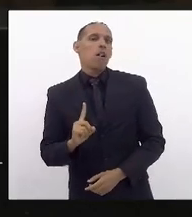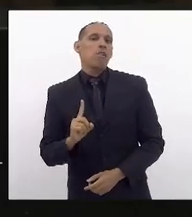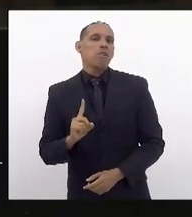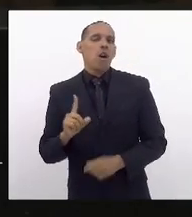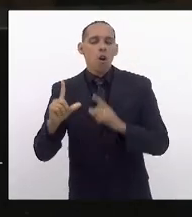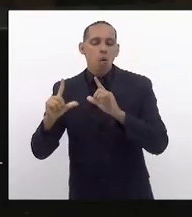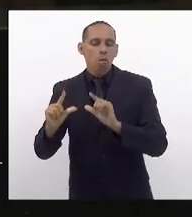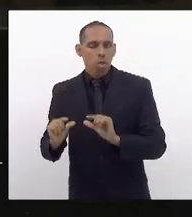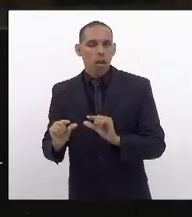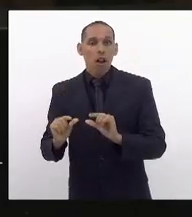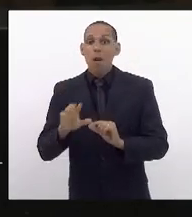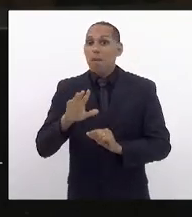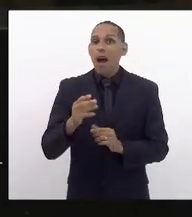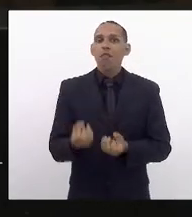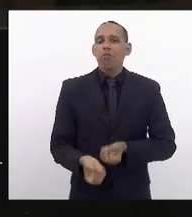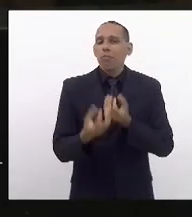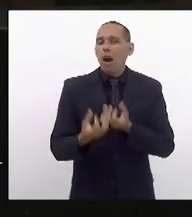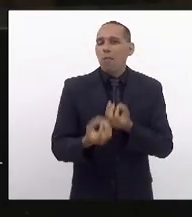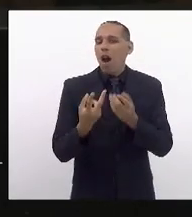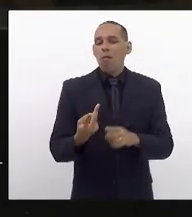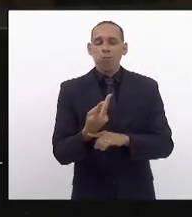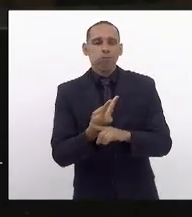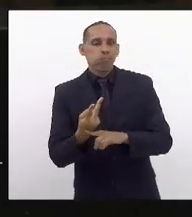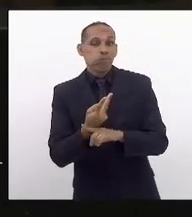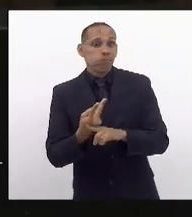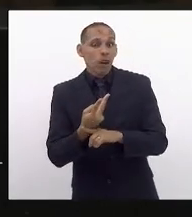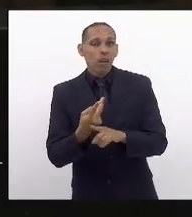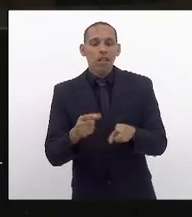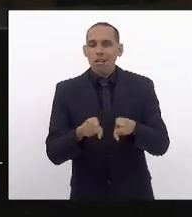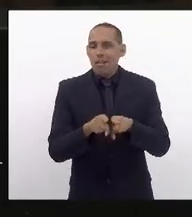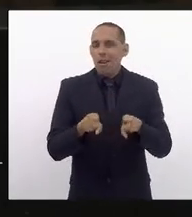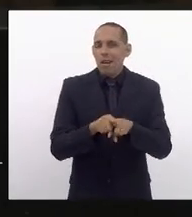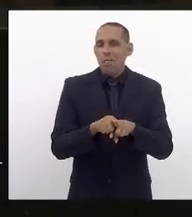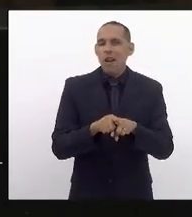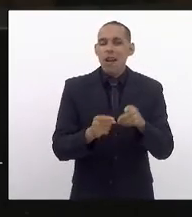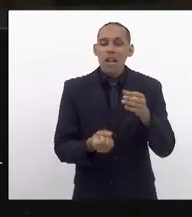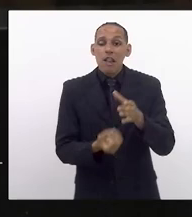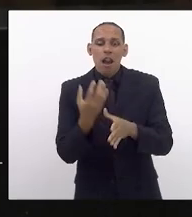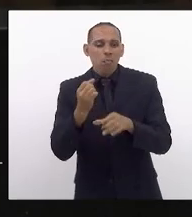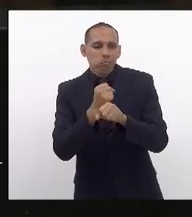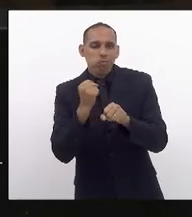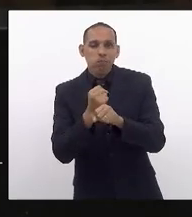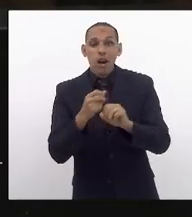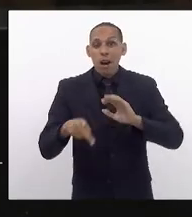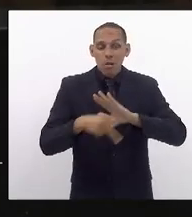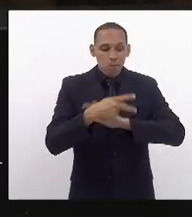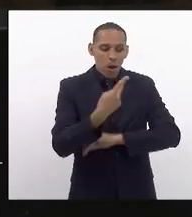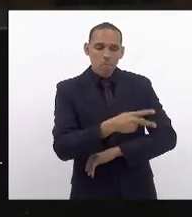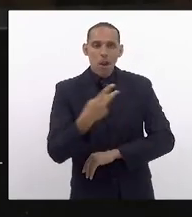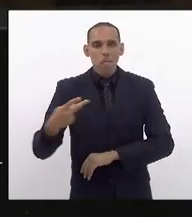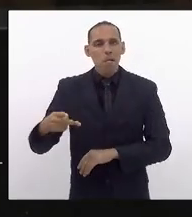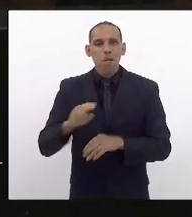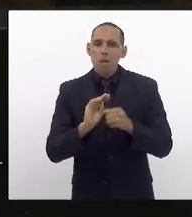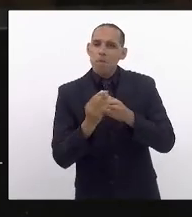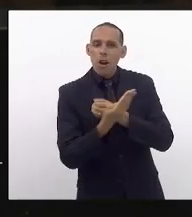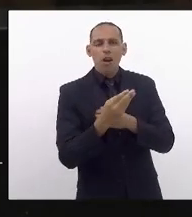busca informações e construções a partir do próprio bairro, e não só das